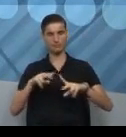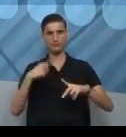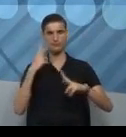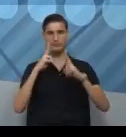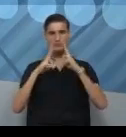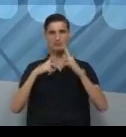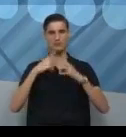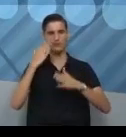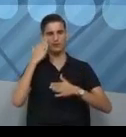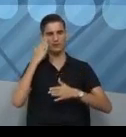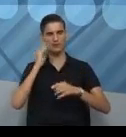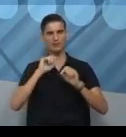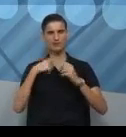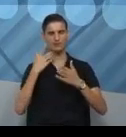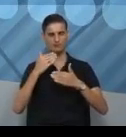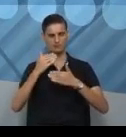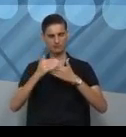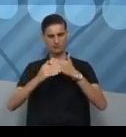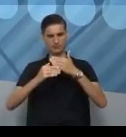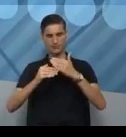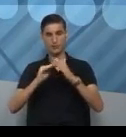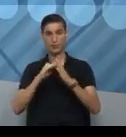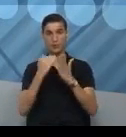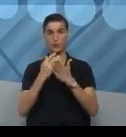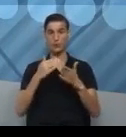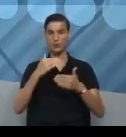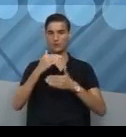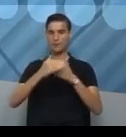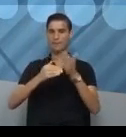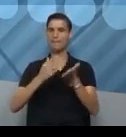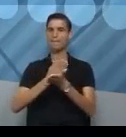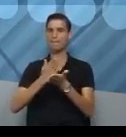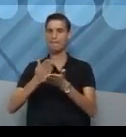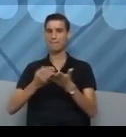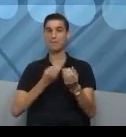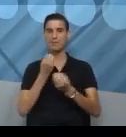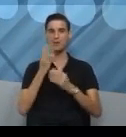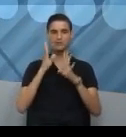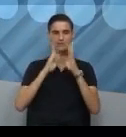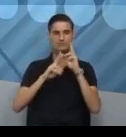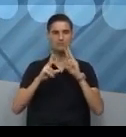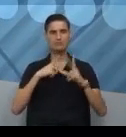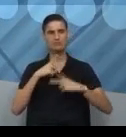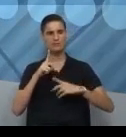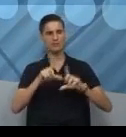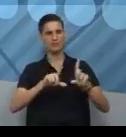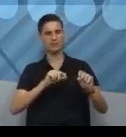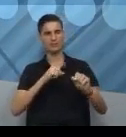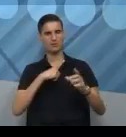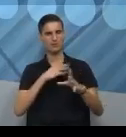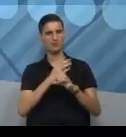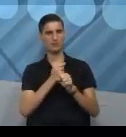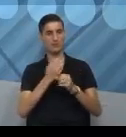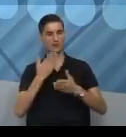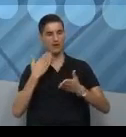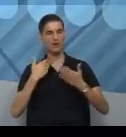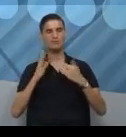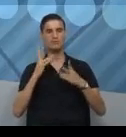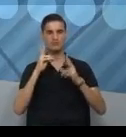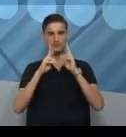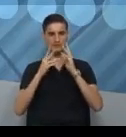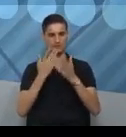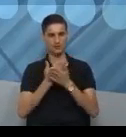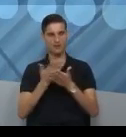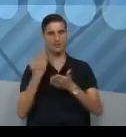nós entendemos, fomos passando todo aquele processo de como reconhecer e definir uma equação do calor, que a gente viu na